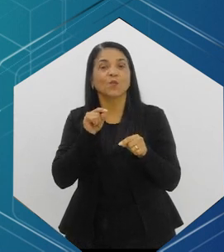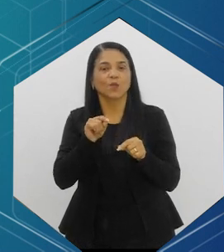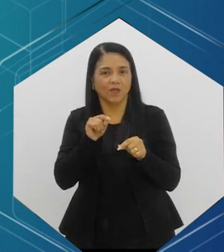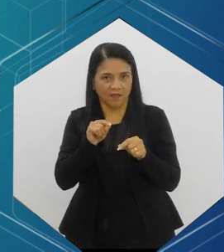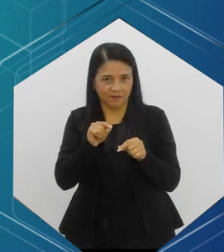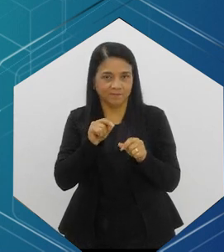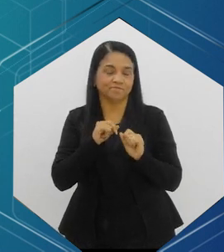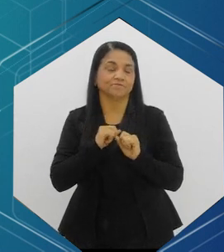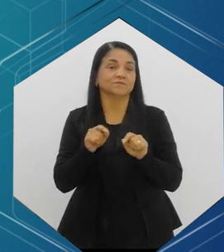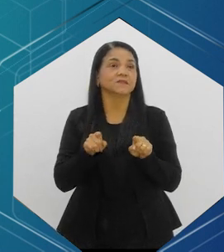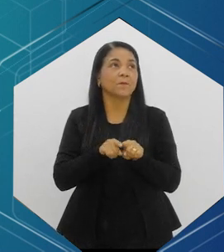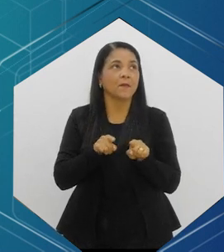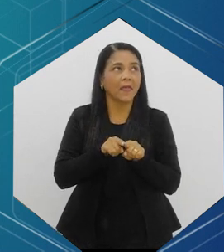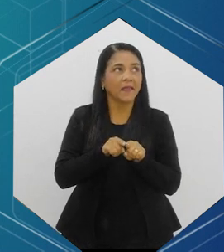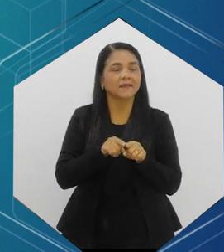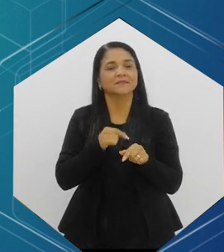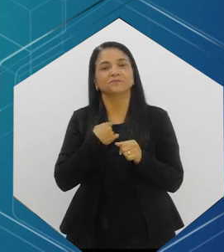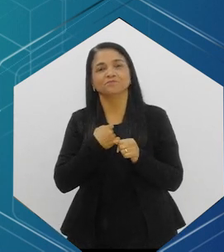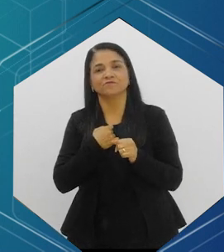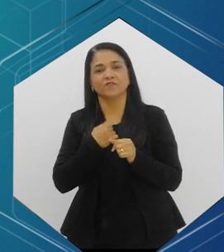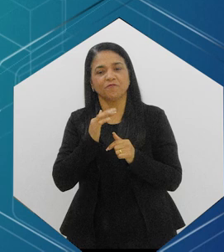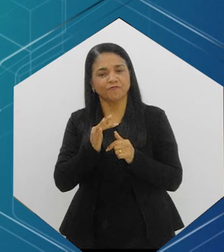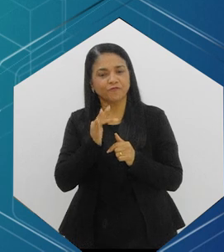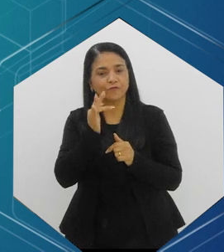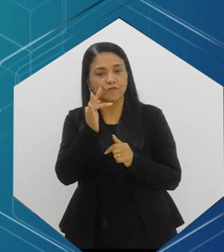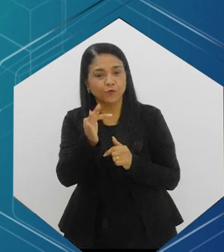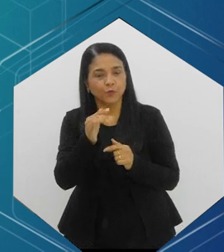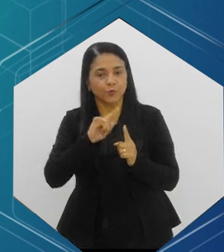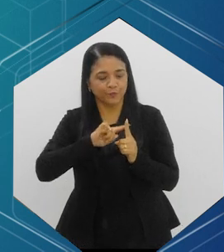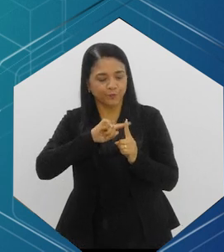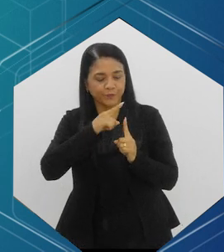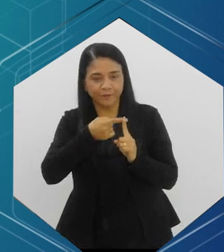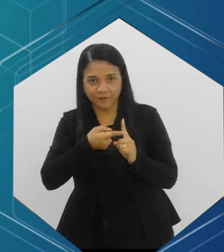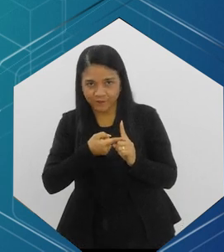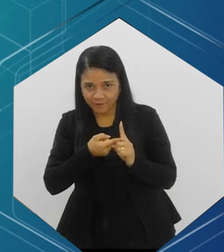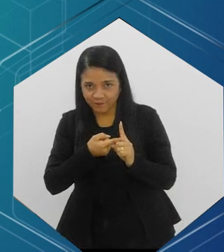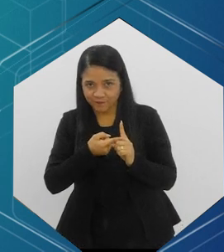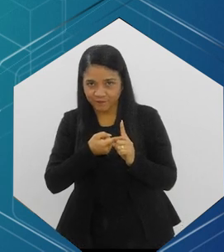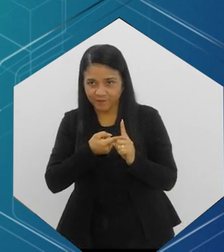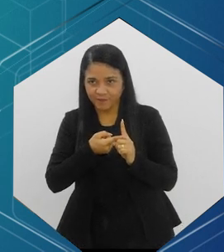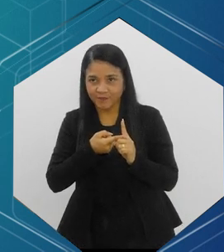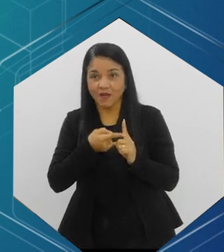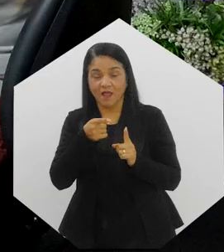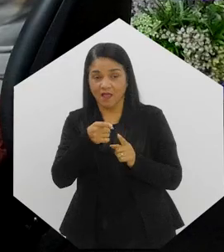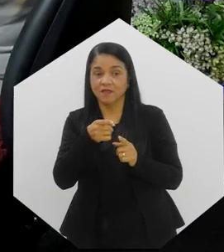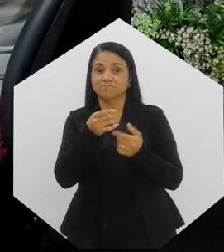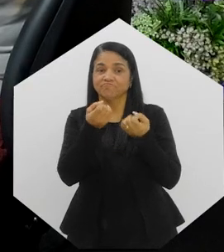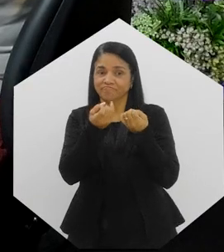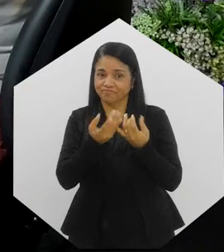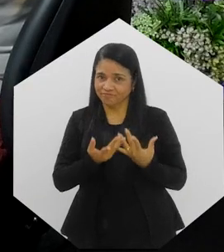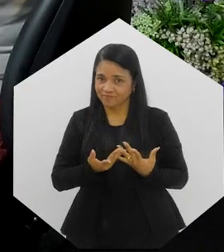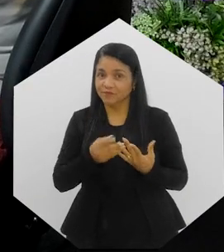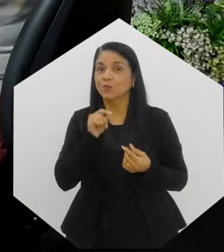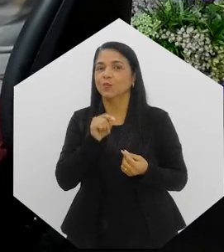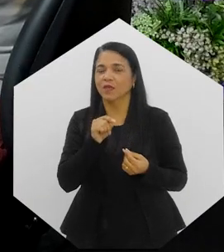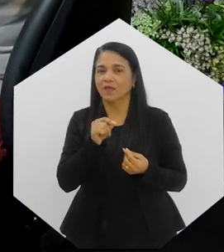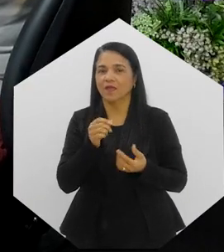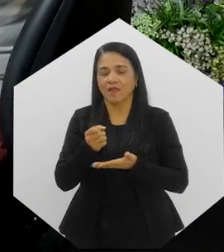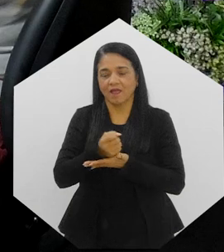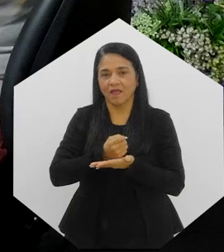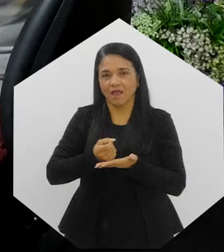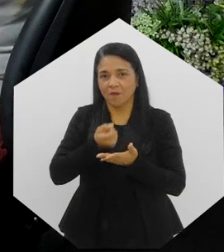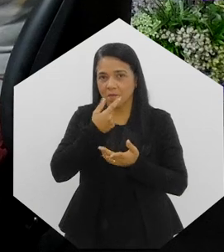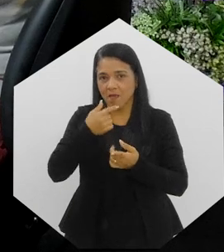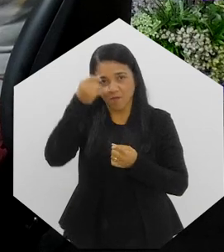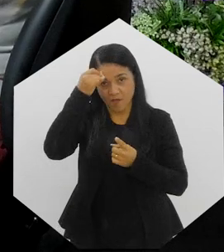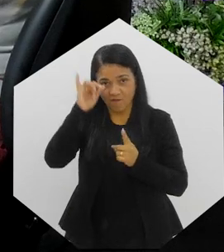mais a sua, vamos dizer assim, a sua maternidade. A gente está E o falando aí do início, anticoncepcional, né, o doutora?